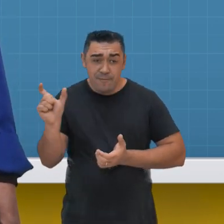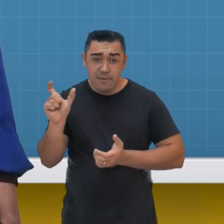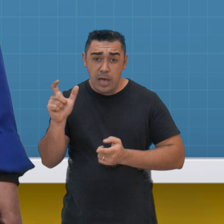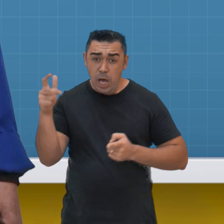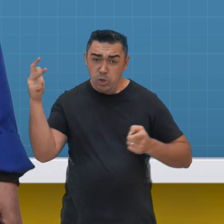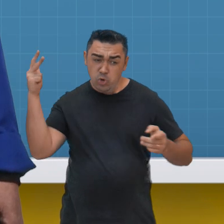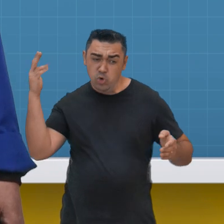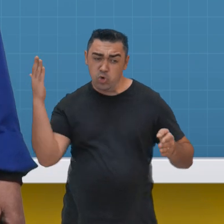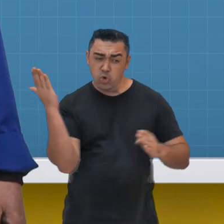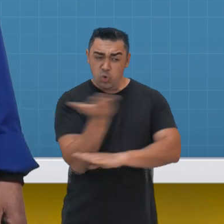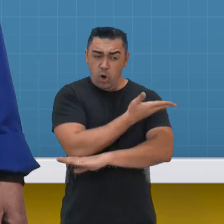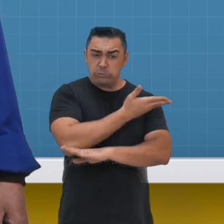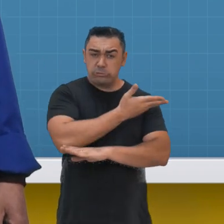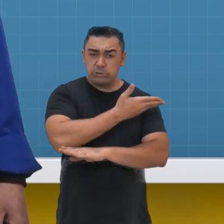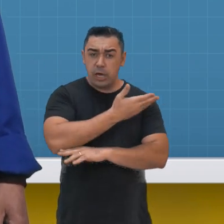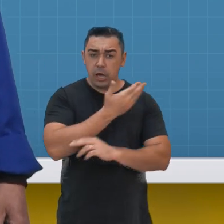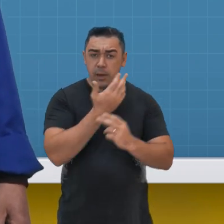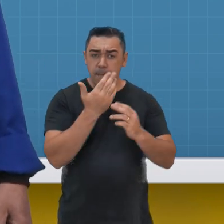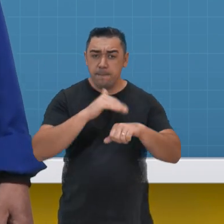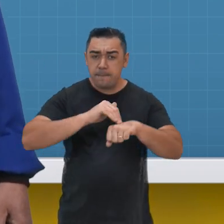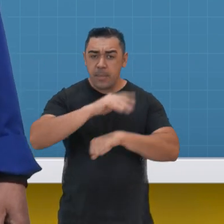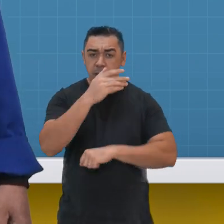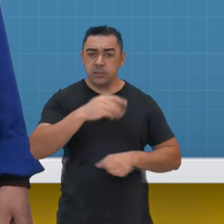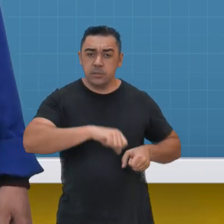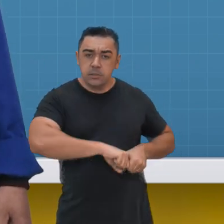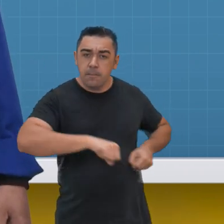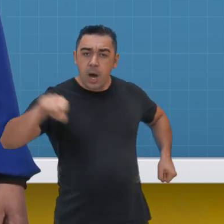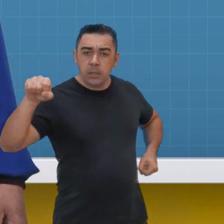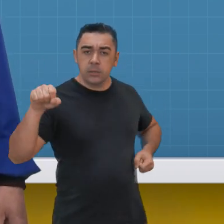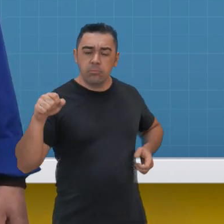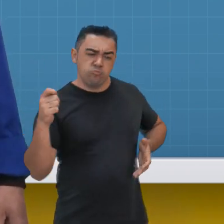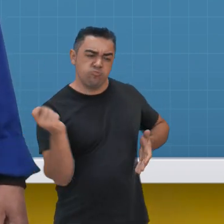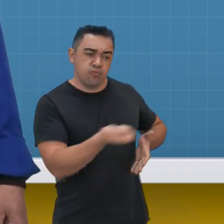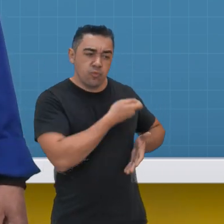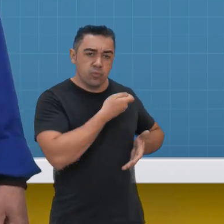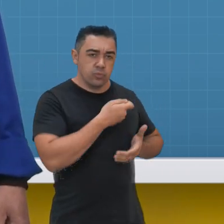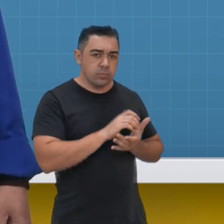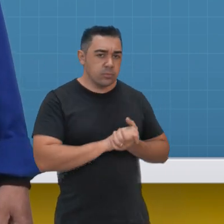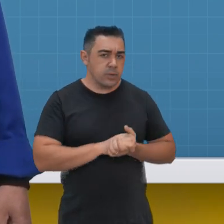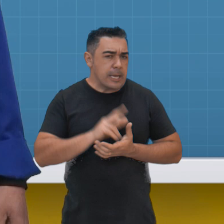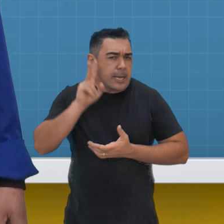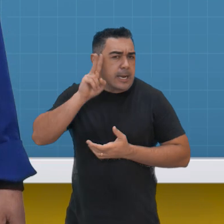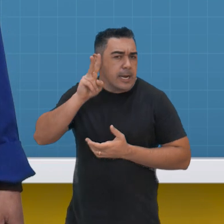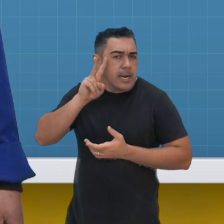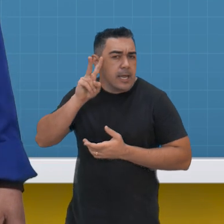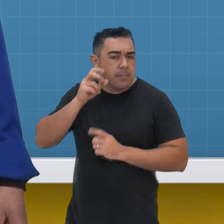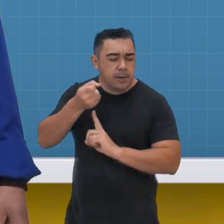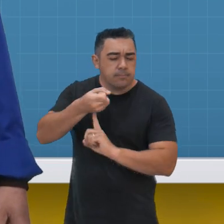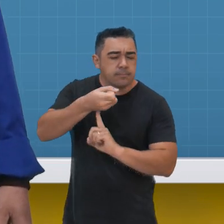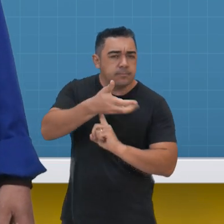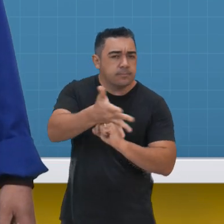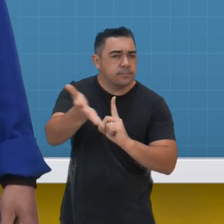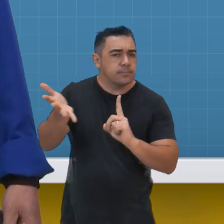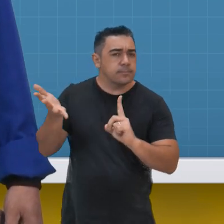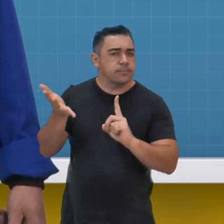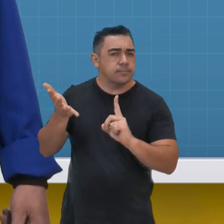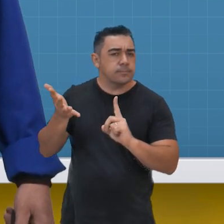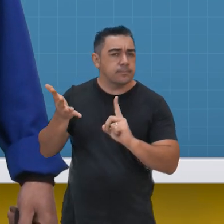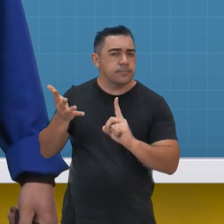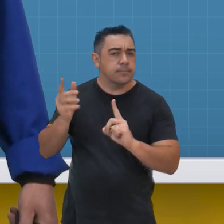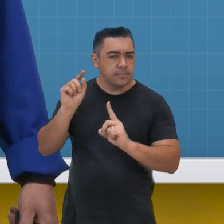espadas. Como assim, professora? Lembra da linguagem literária, que tem figura de linguagem?